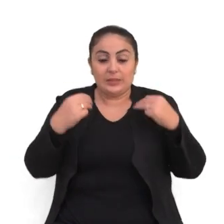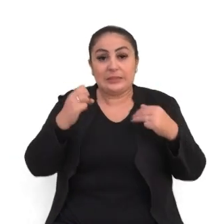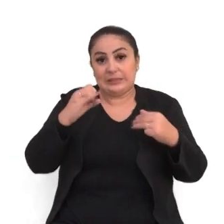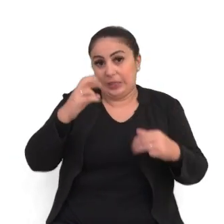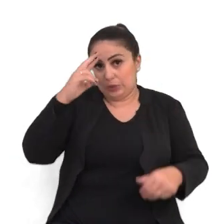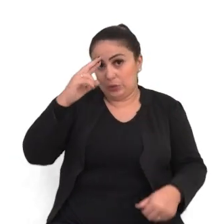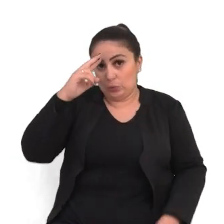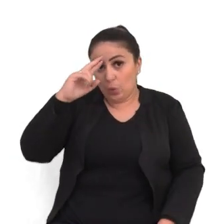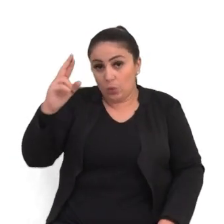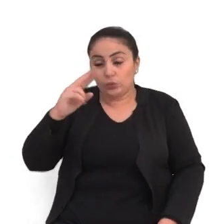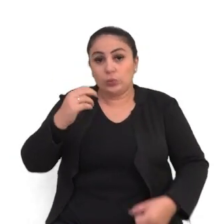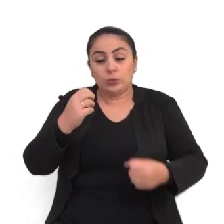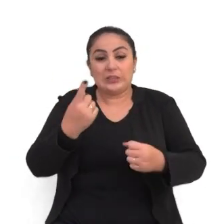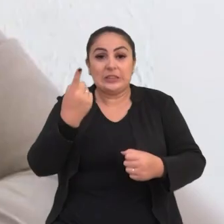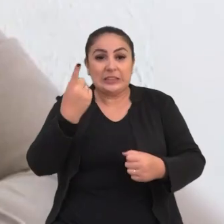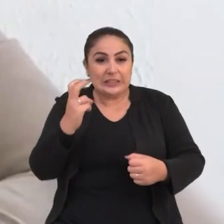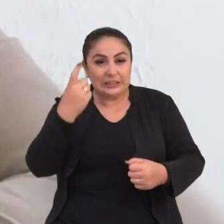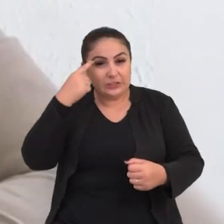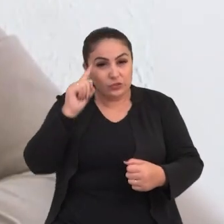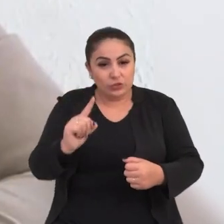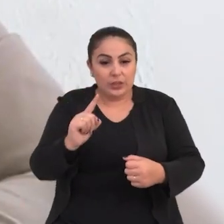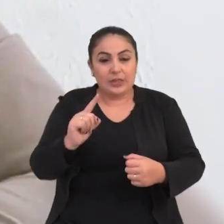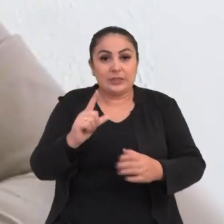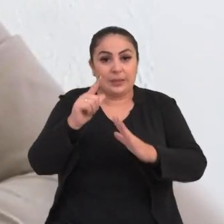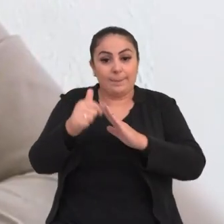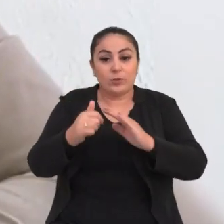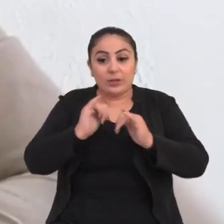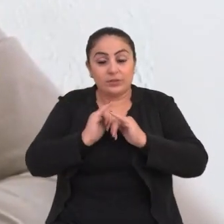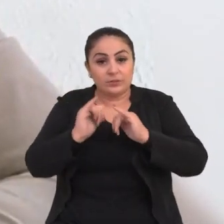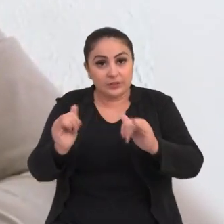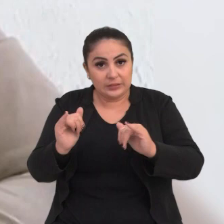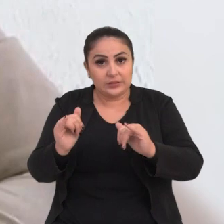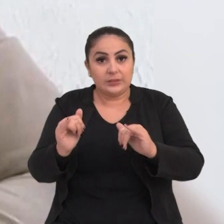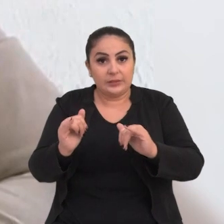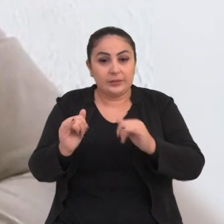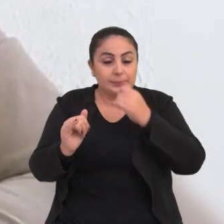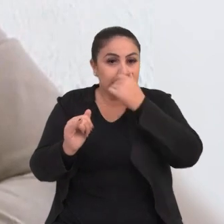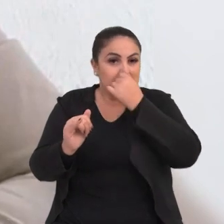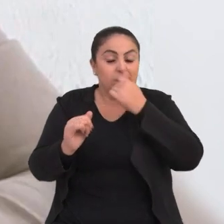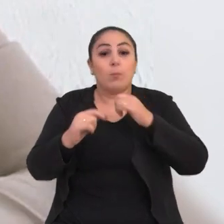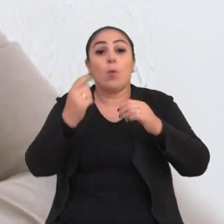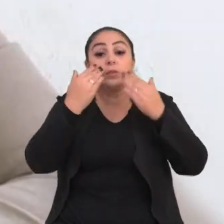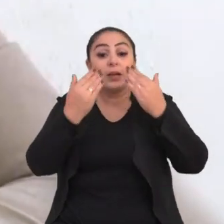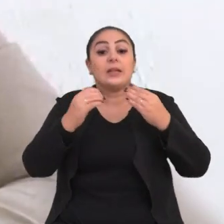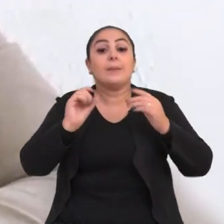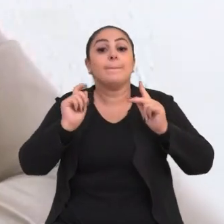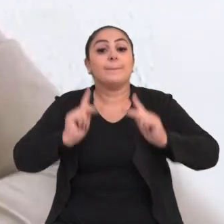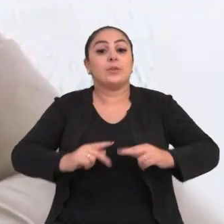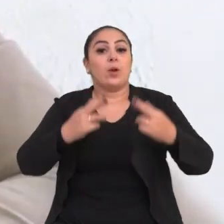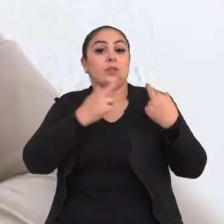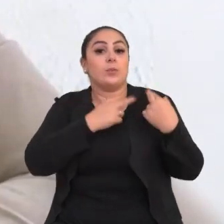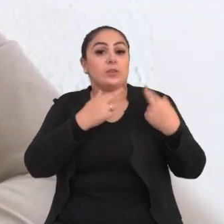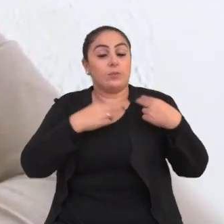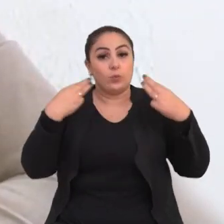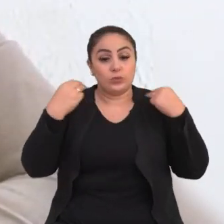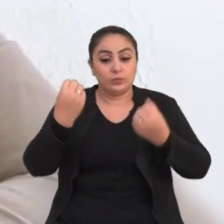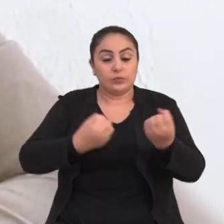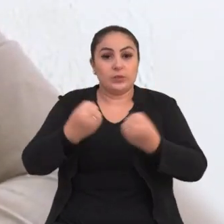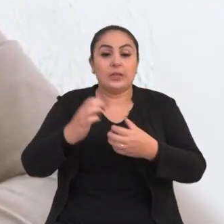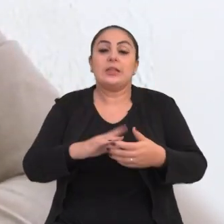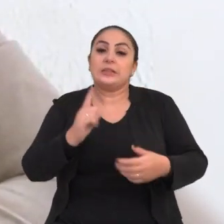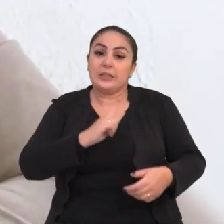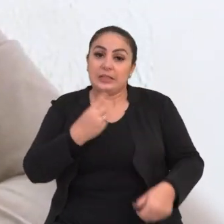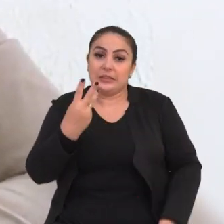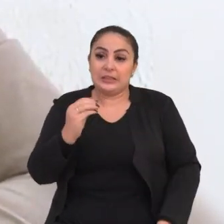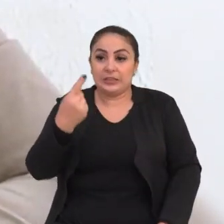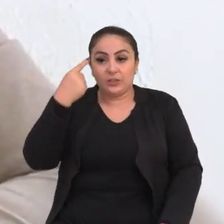o proprietário do veículo tinha 15 dias após a notificação de atuação para indicar o infrator, e agora o proprietário do veículo terá